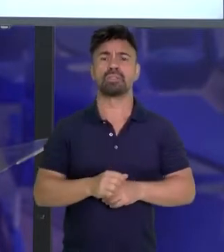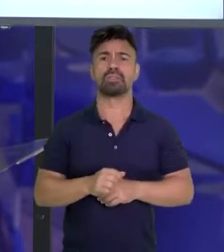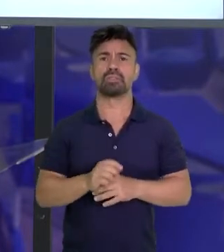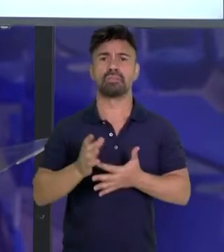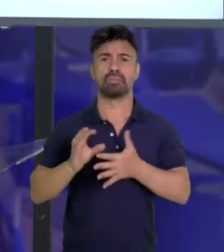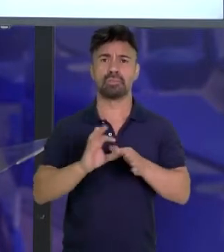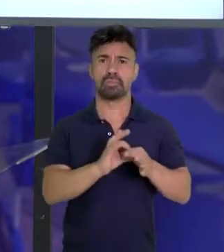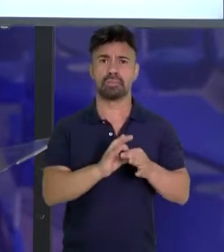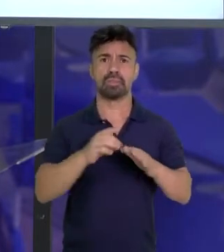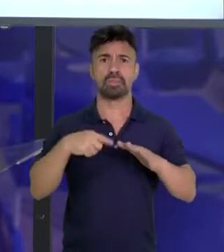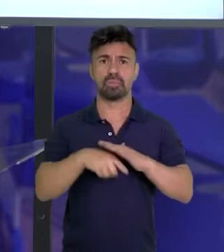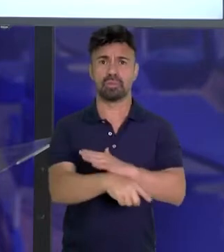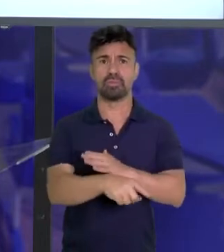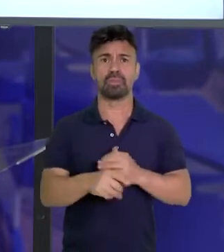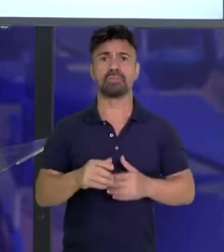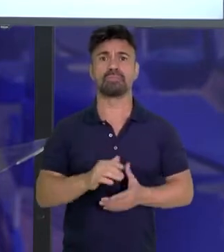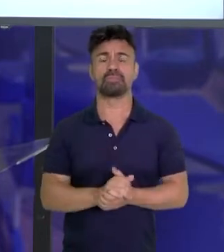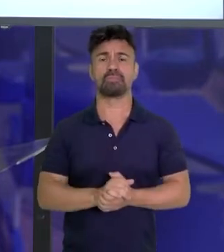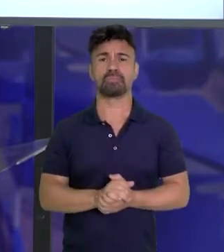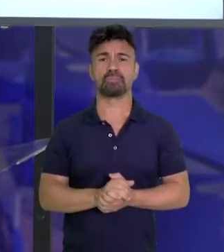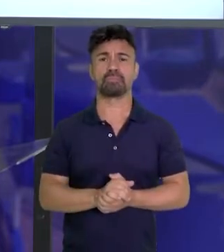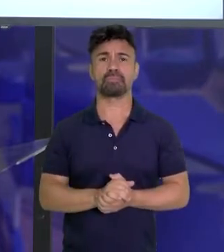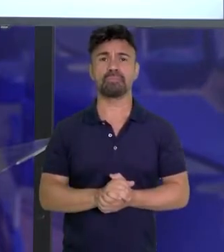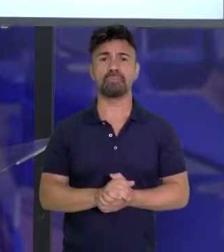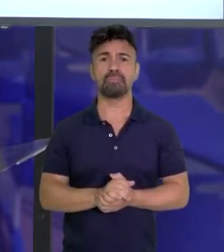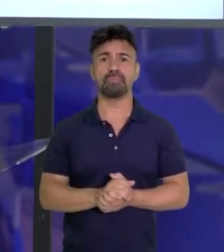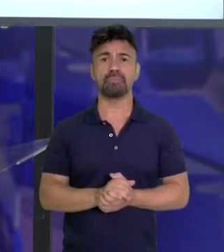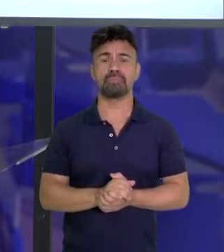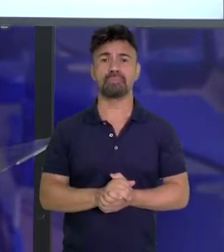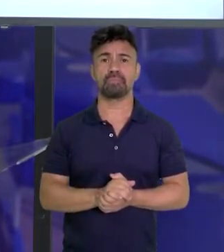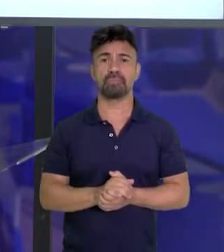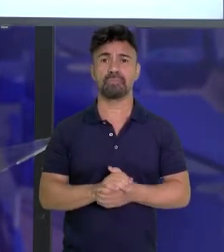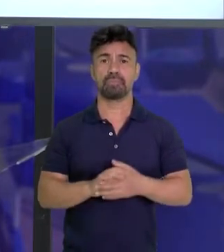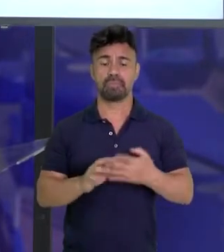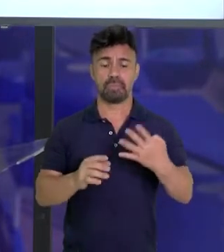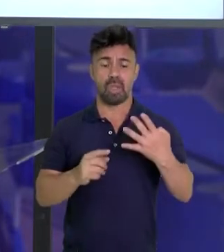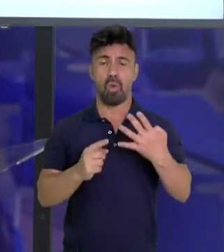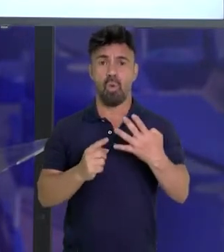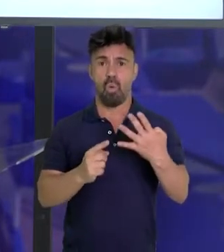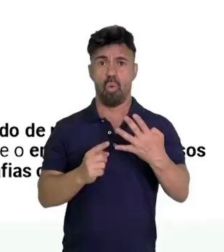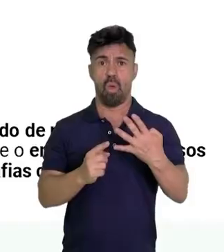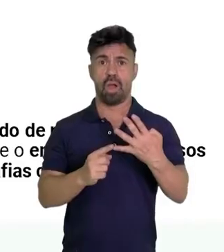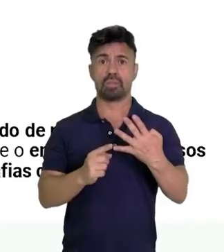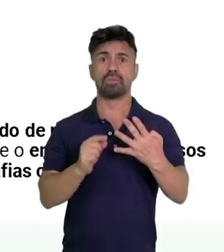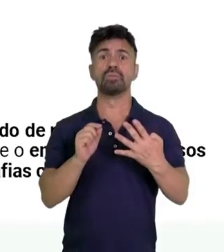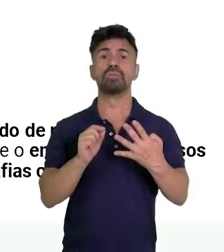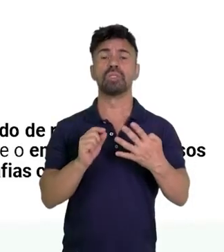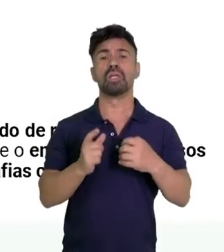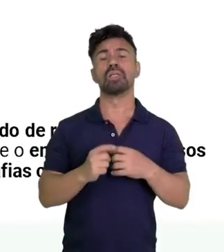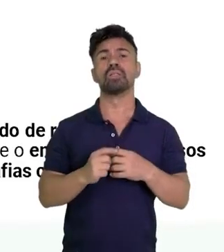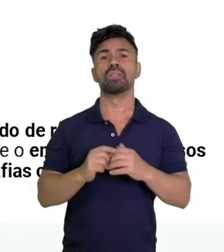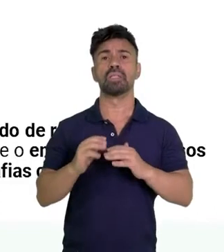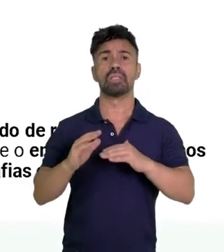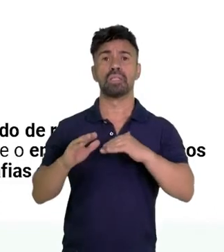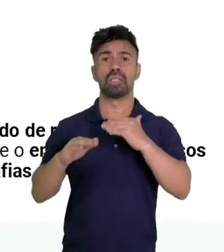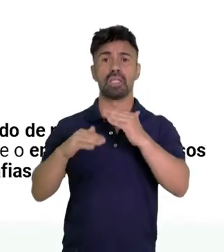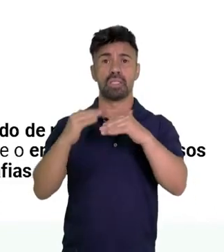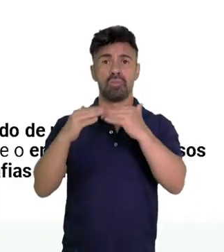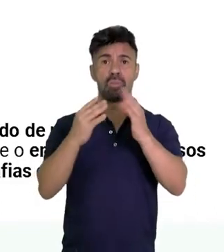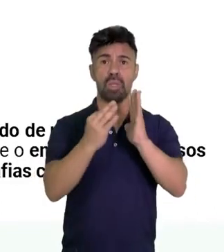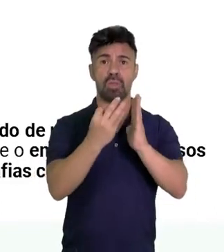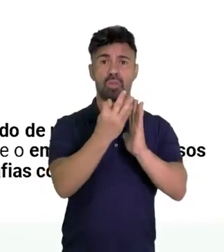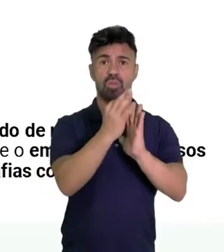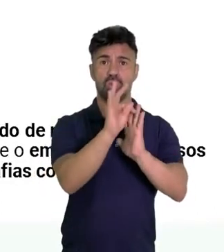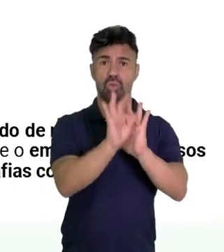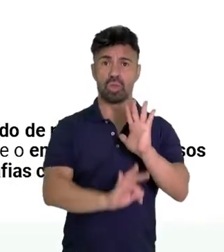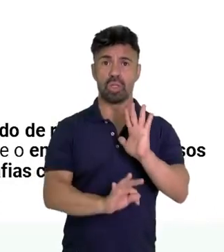mais aprofundado. Agora, uma observação sobre o quarto elemento da reportagem. O desenvolvimento do texto.